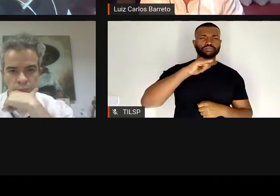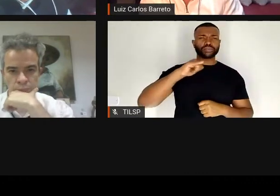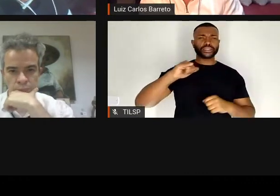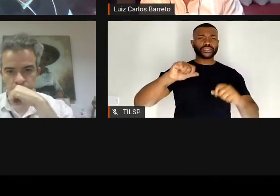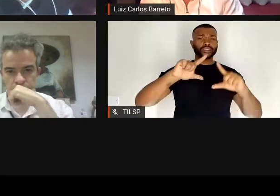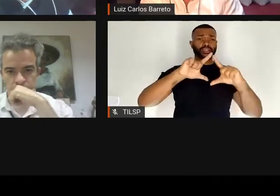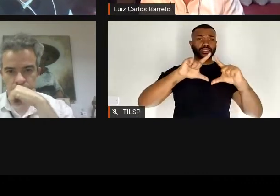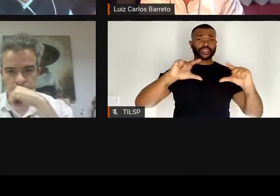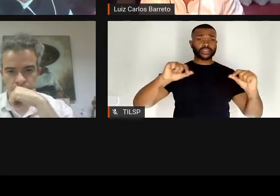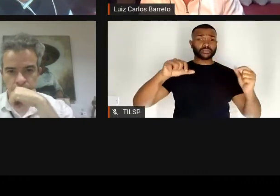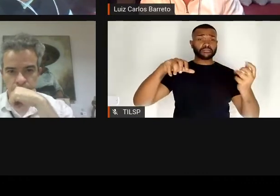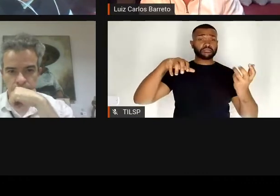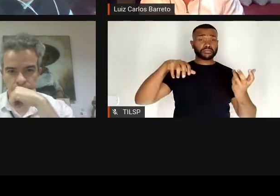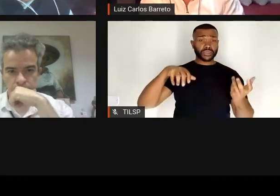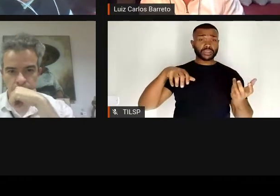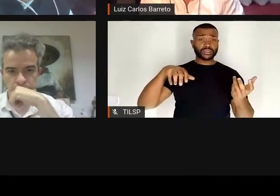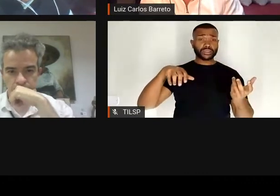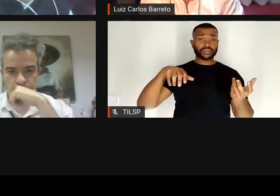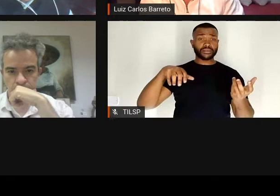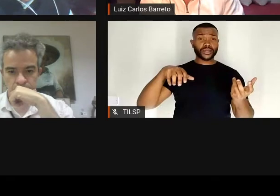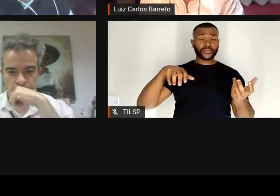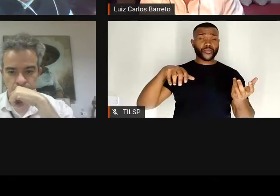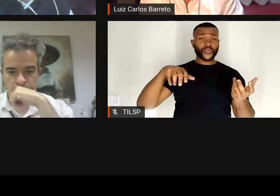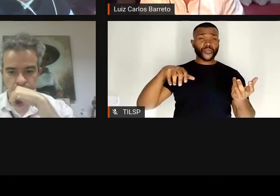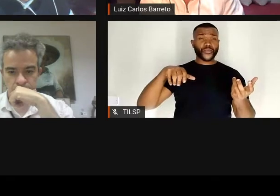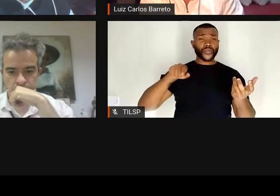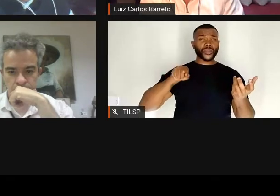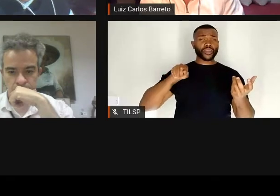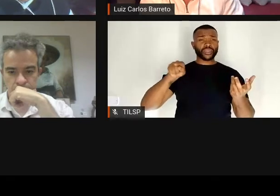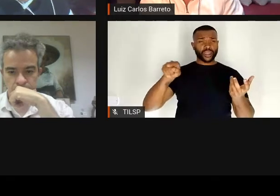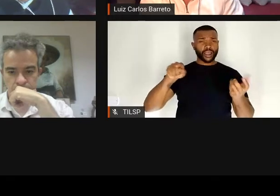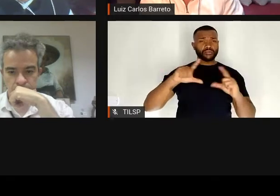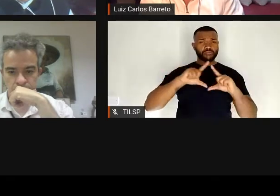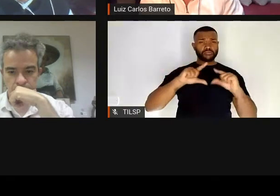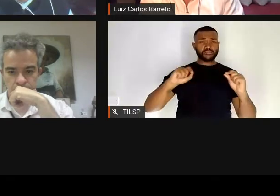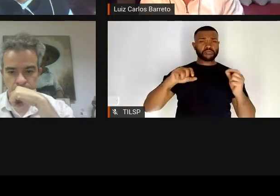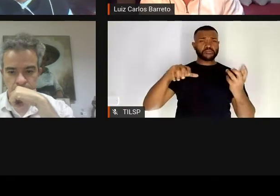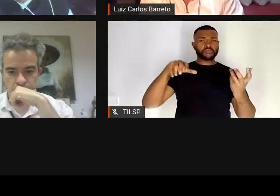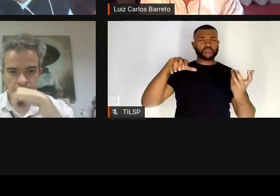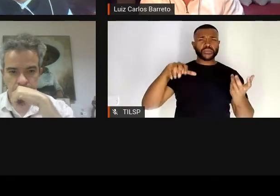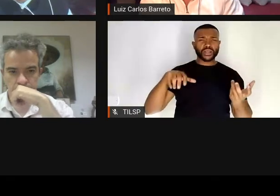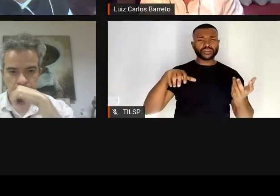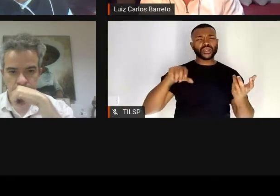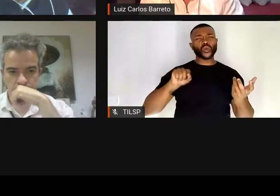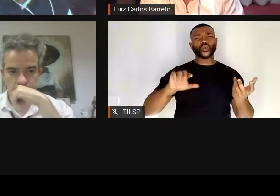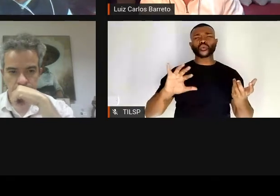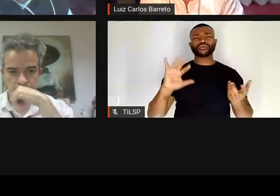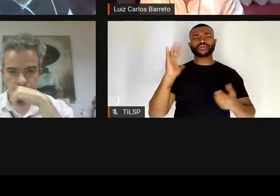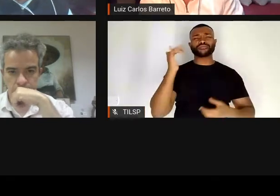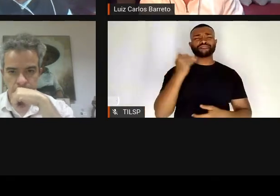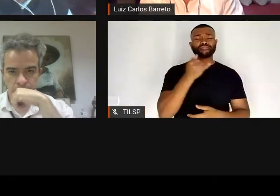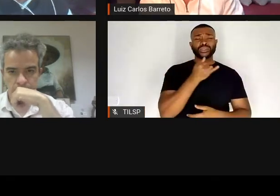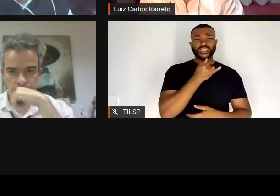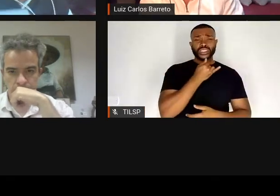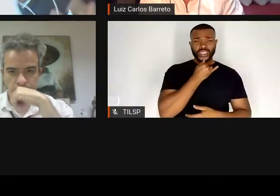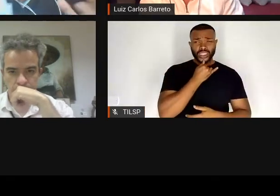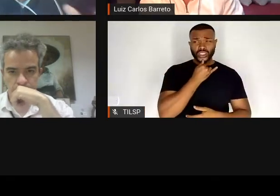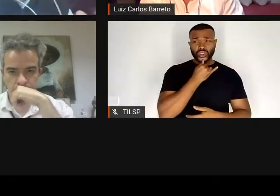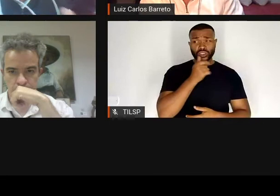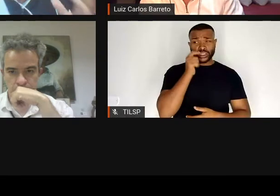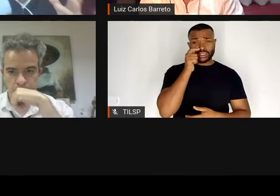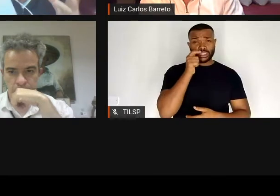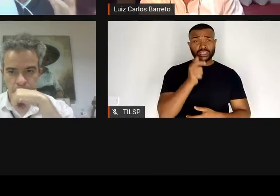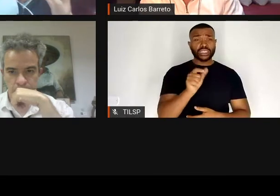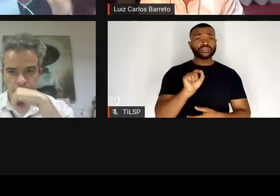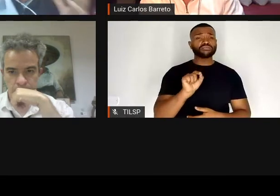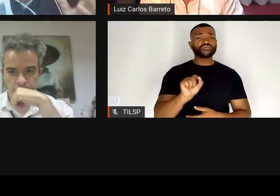meninas lá de Brasília, que foi uma coisa triste. E a coisa mais interessante, mais